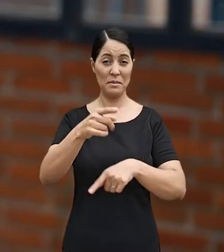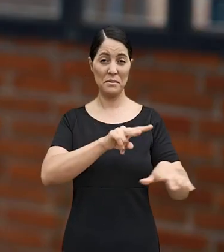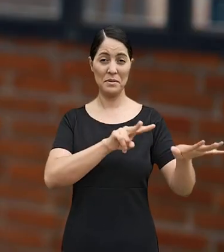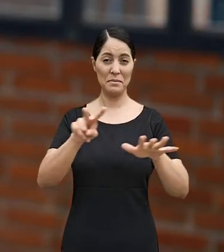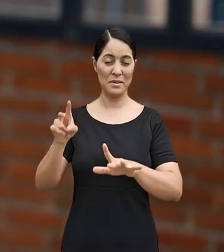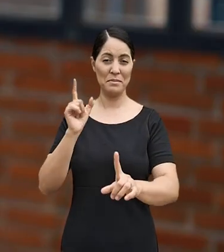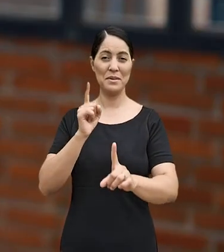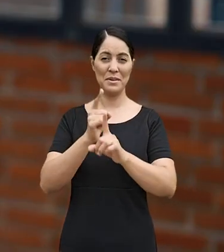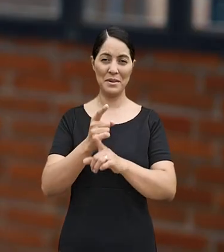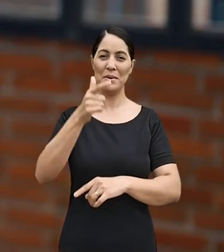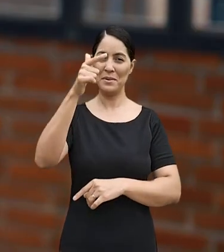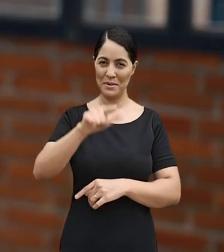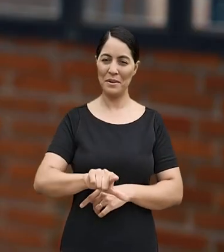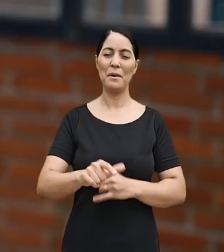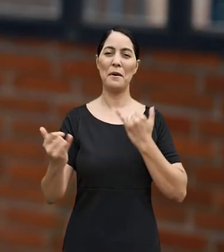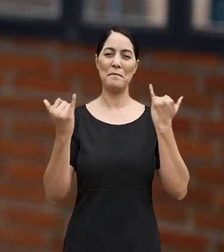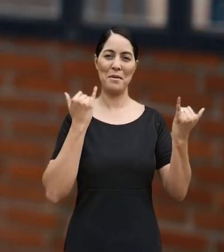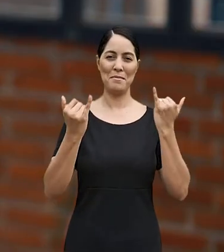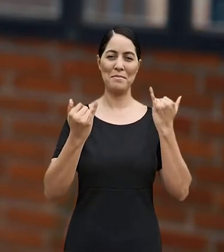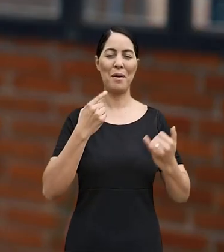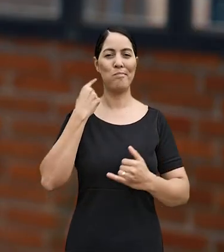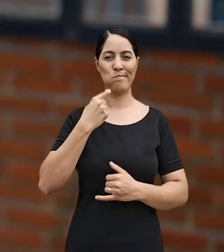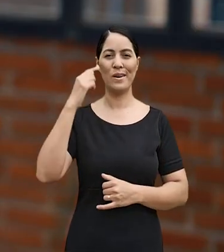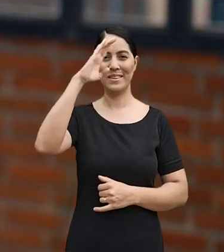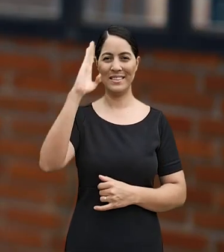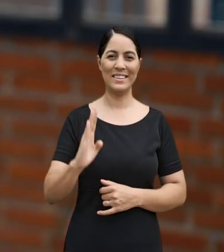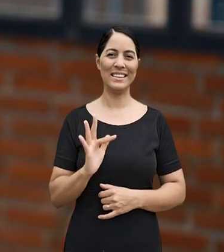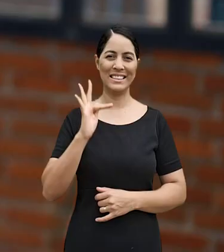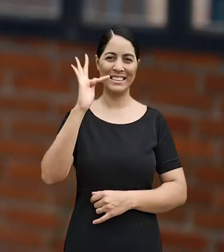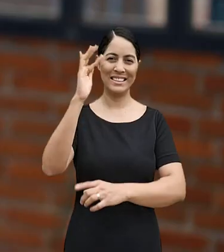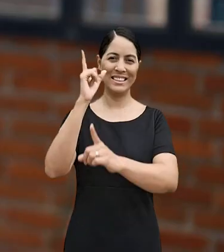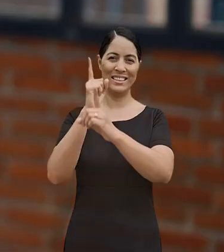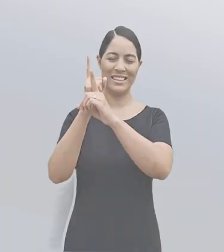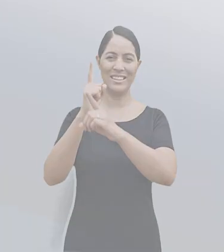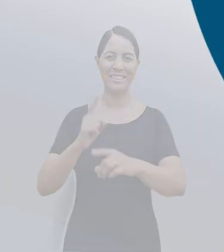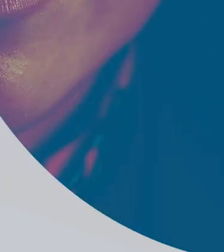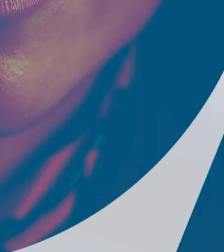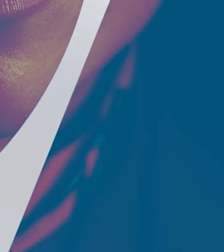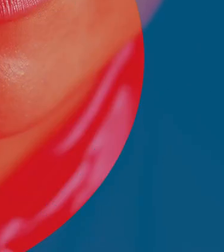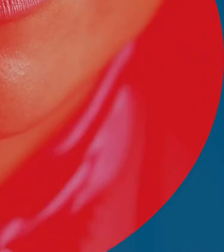que vem temos um novo encontro com mais notícias da advocacia brasileira. Até lá!